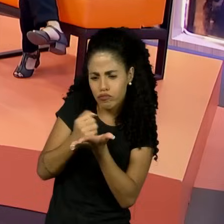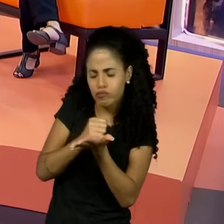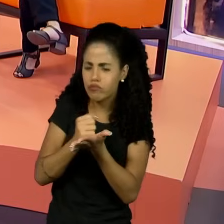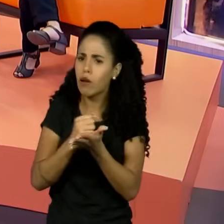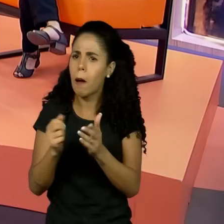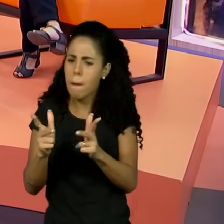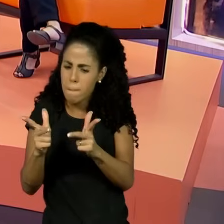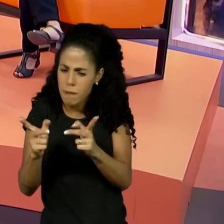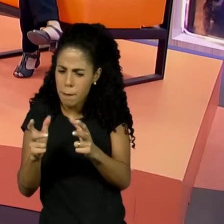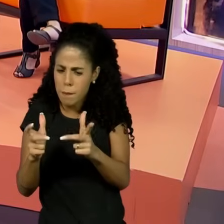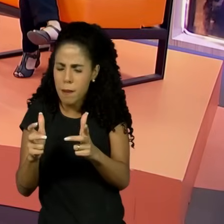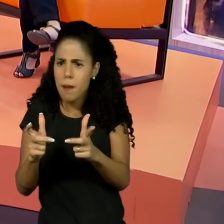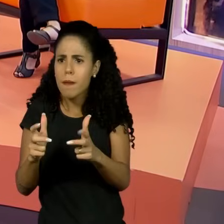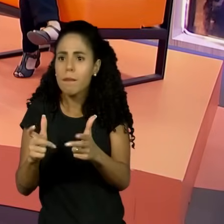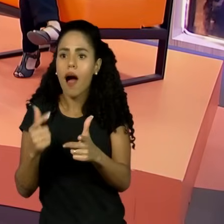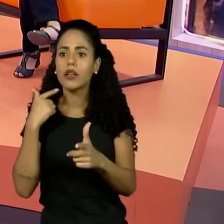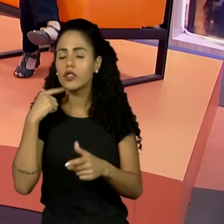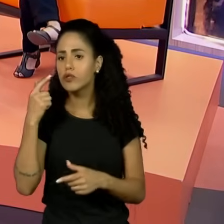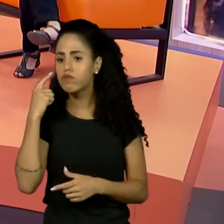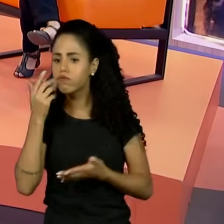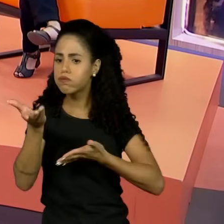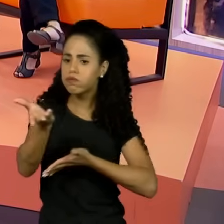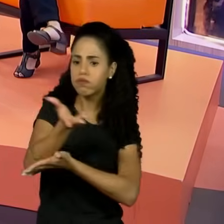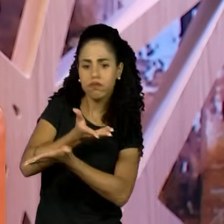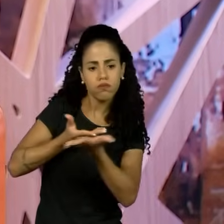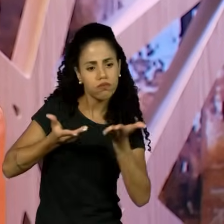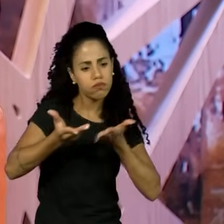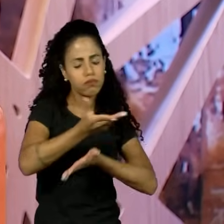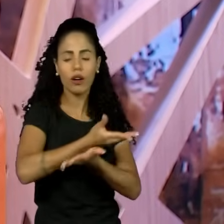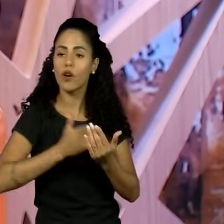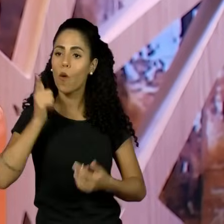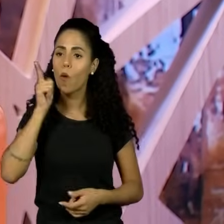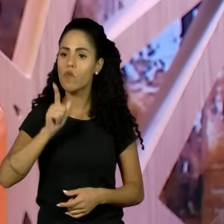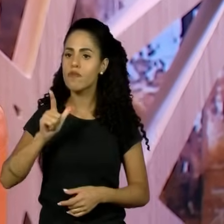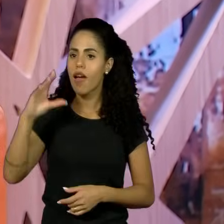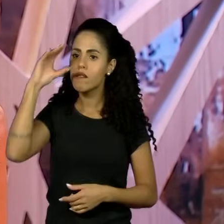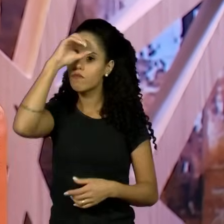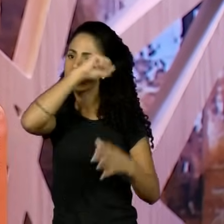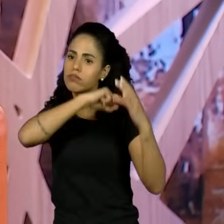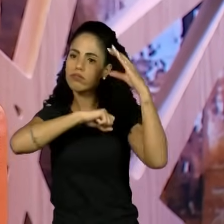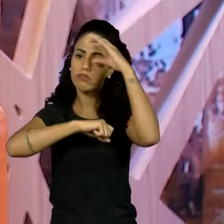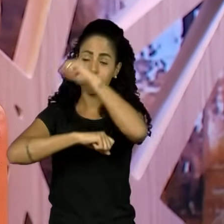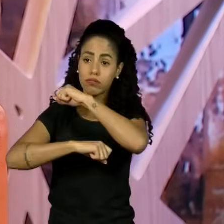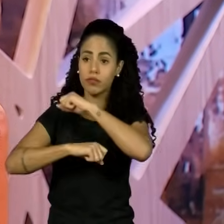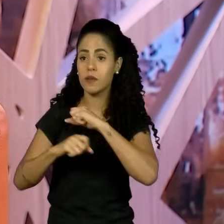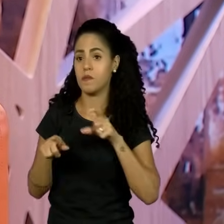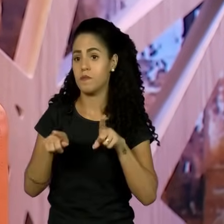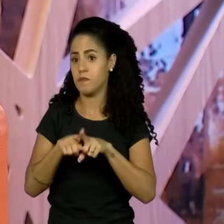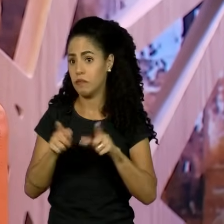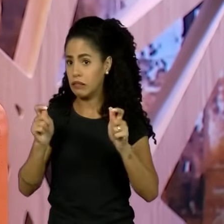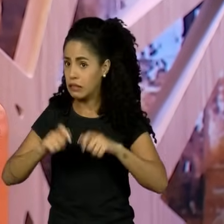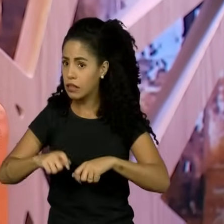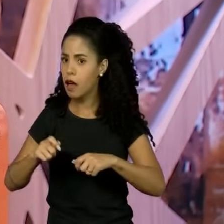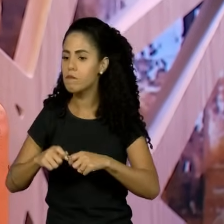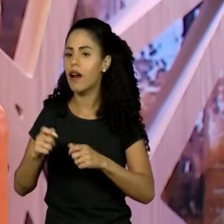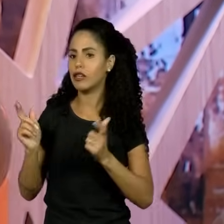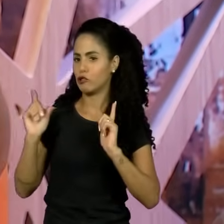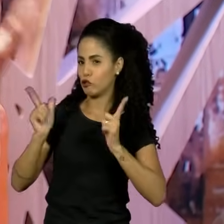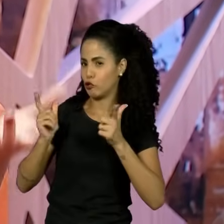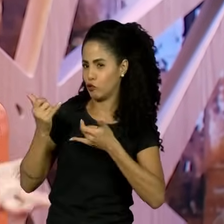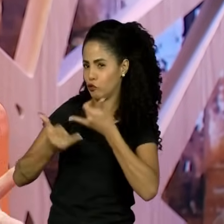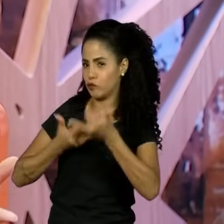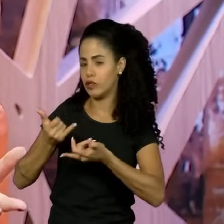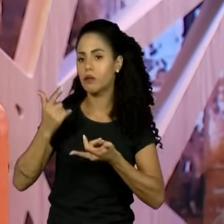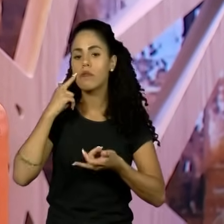um espaço de troca de saber mesmo, né? Se a gente conseguir pensar nele para além do entretenimento, a gente tem